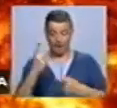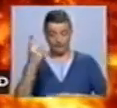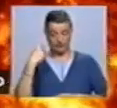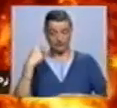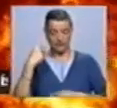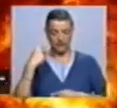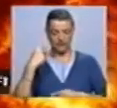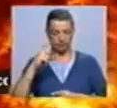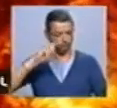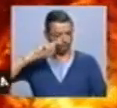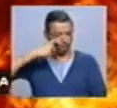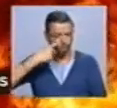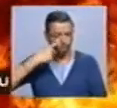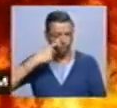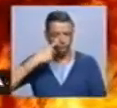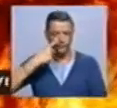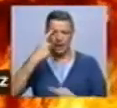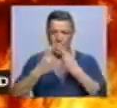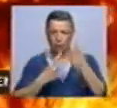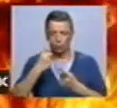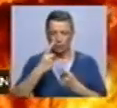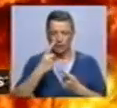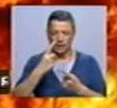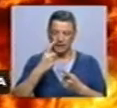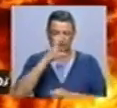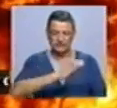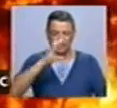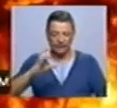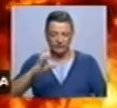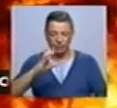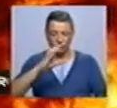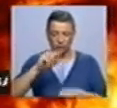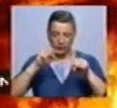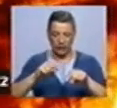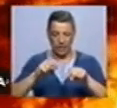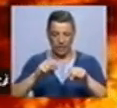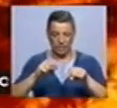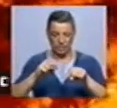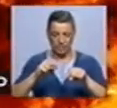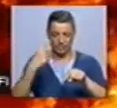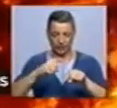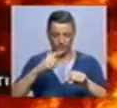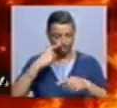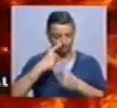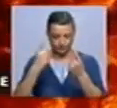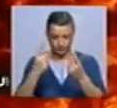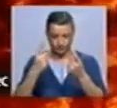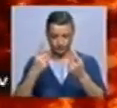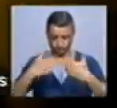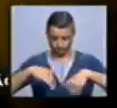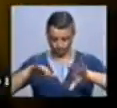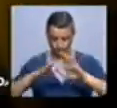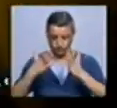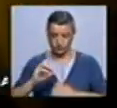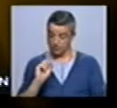houve uma desconfiança, apareceram alguns artigos científicos que deram a entender que tinham sido de facto detectados este tipo de ondas. Mas agora, pela